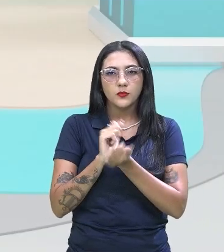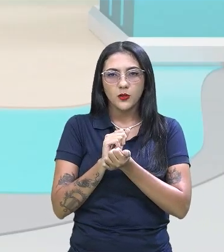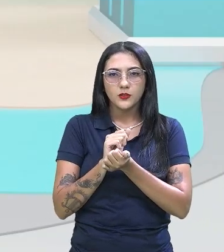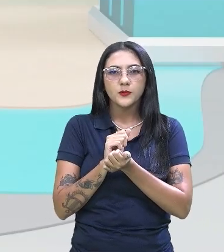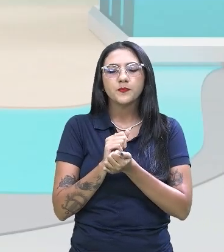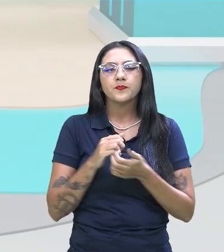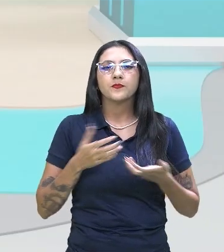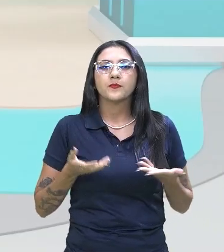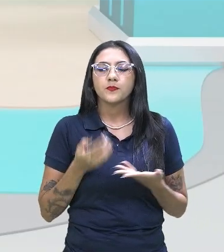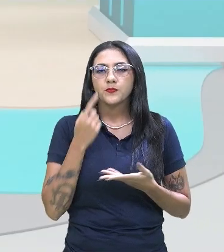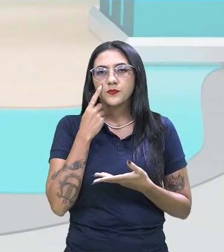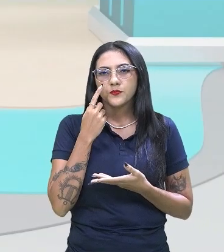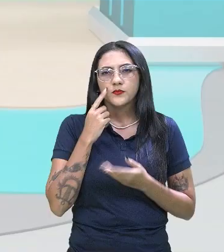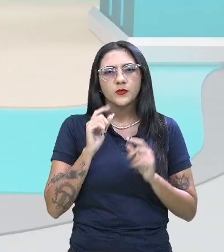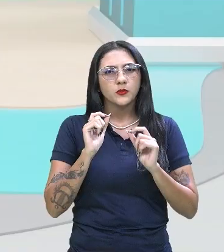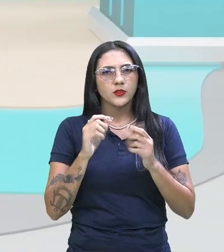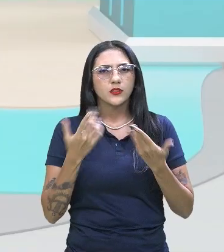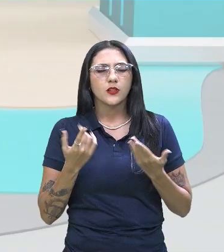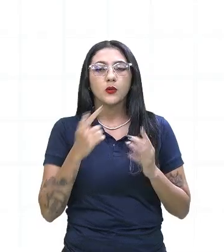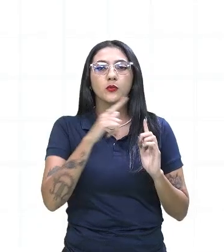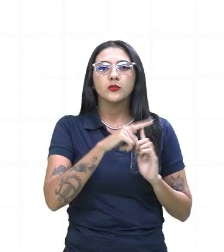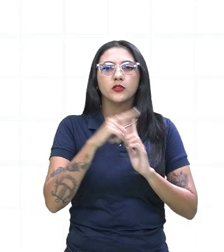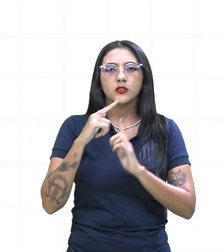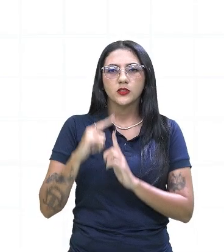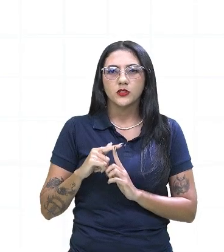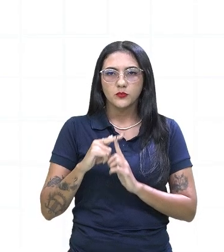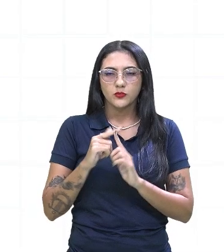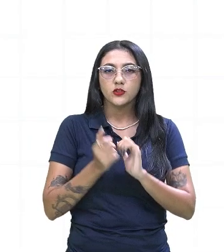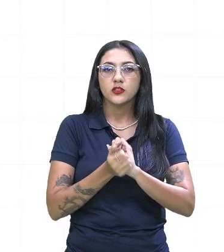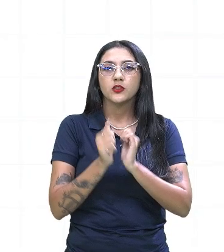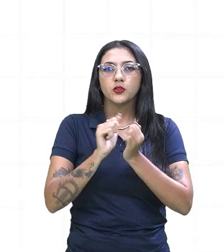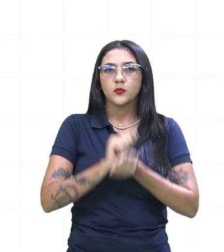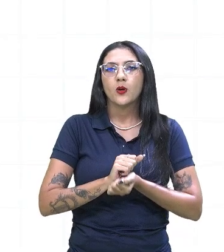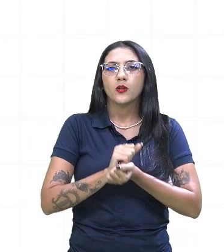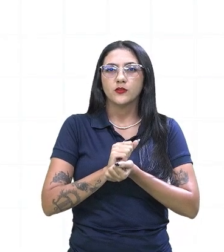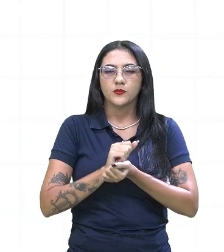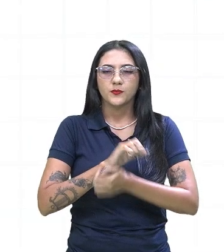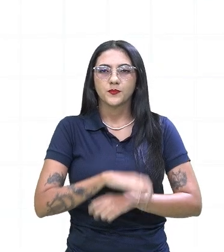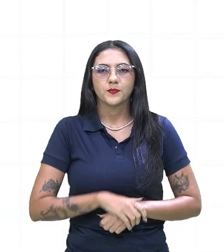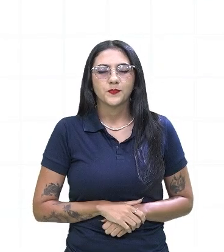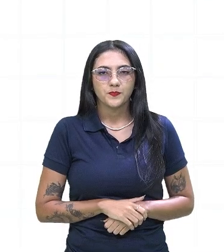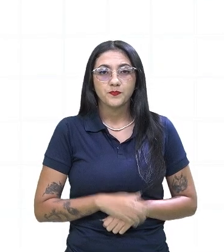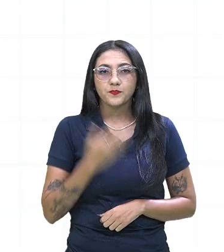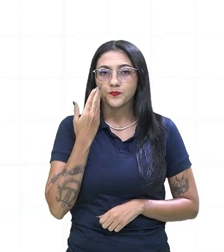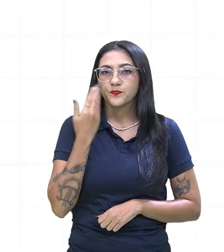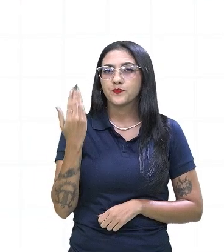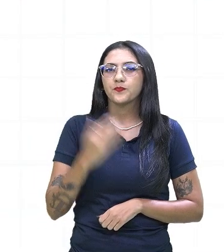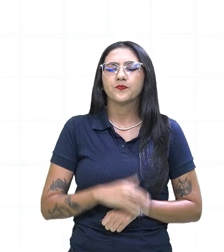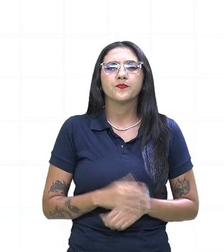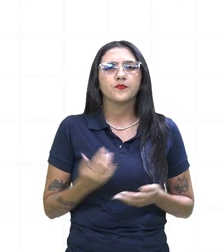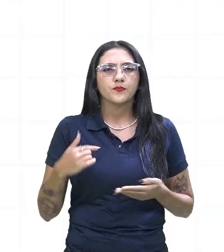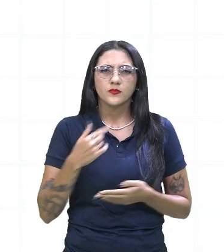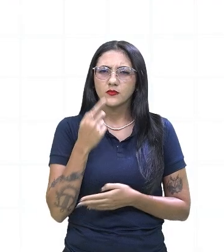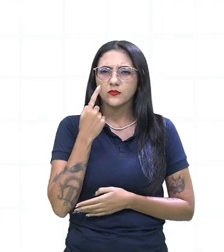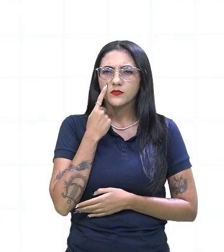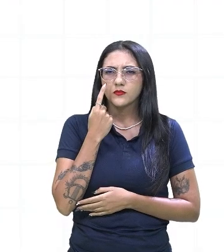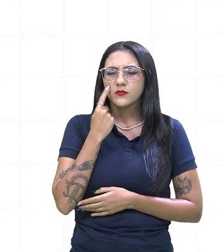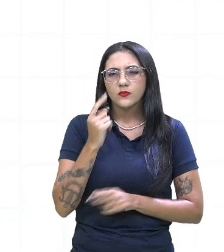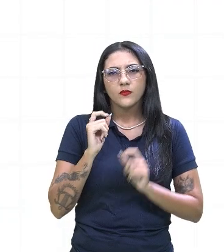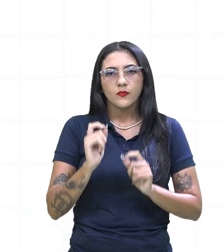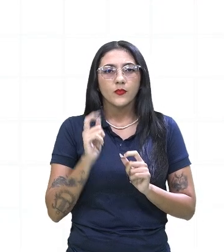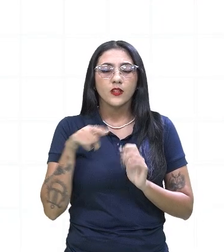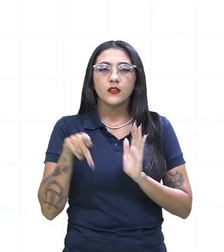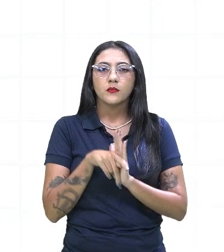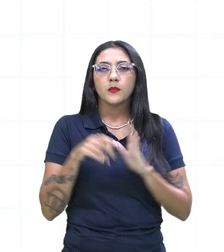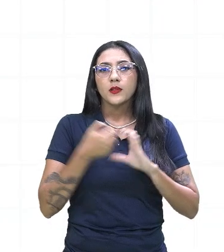o que são os esportes de rede e parede, parede de rebote. Nós vimos que são modalidades que se